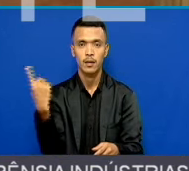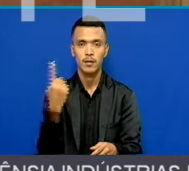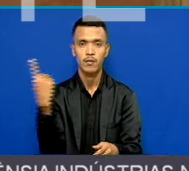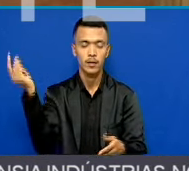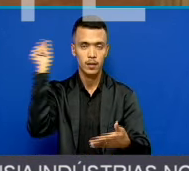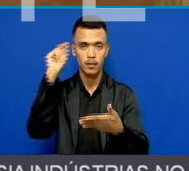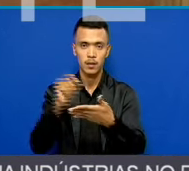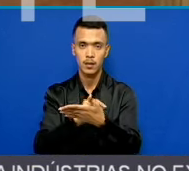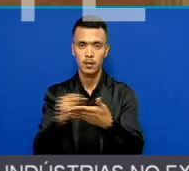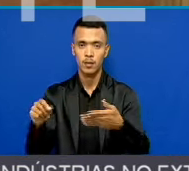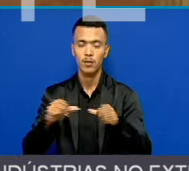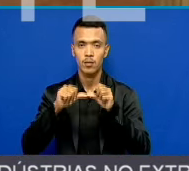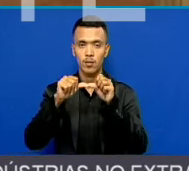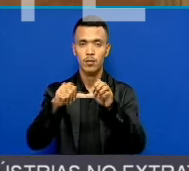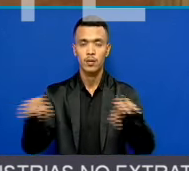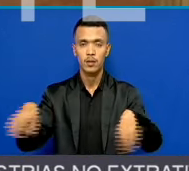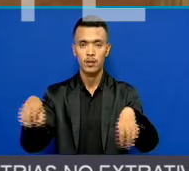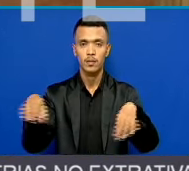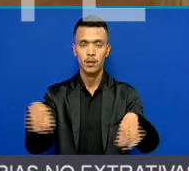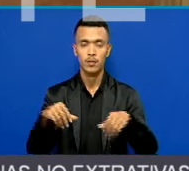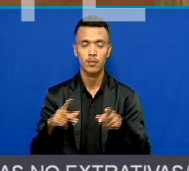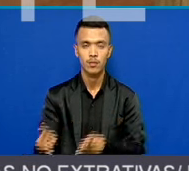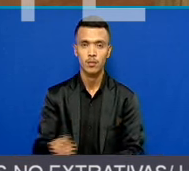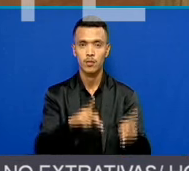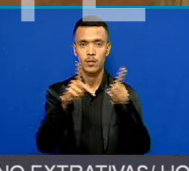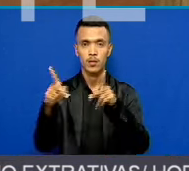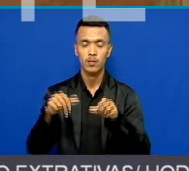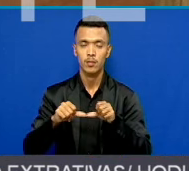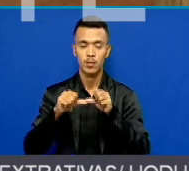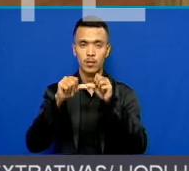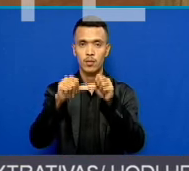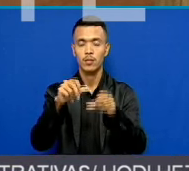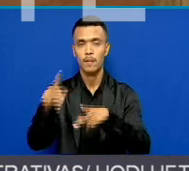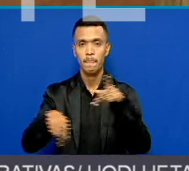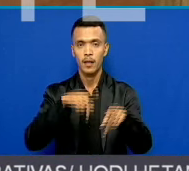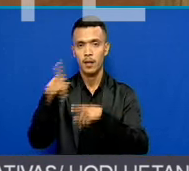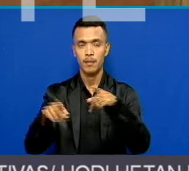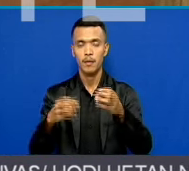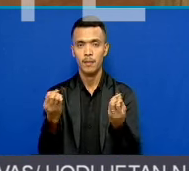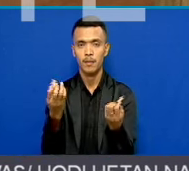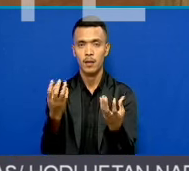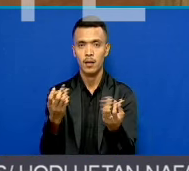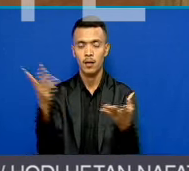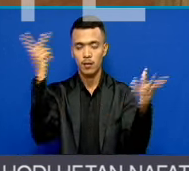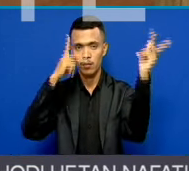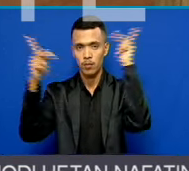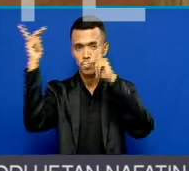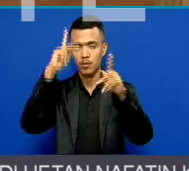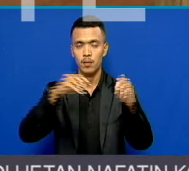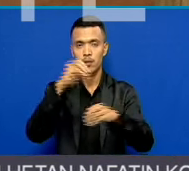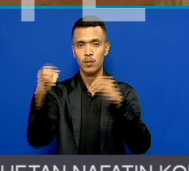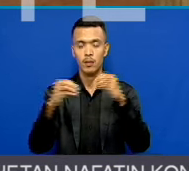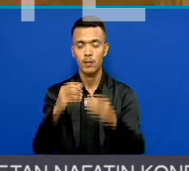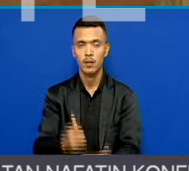ser lao, serviço público ser lao, mesmo que mabarak preocupa com a qualidade de atendimento